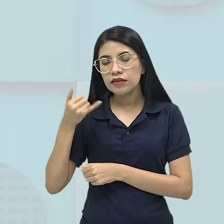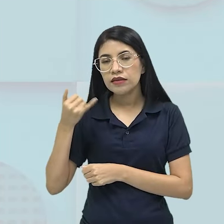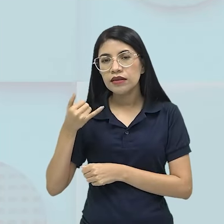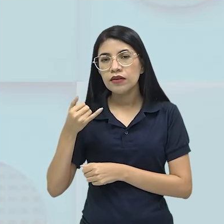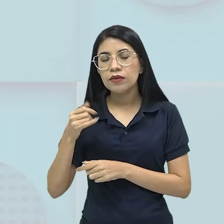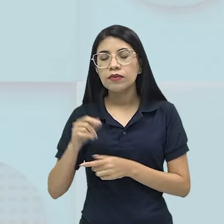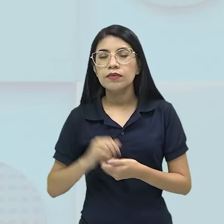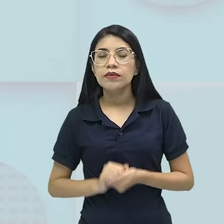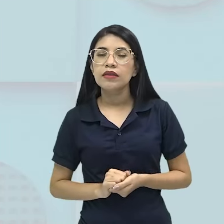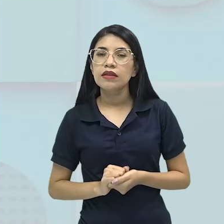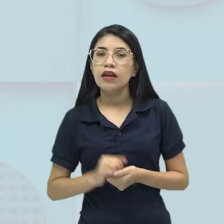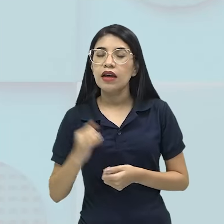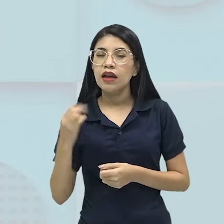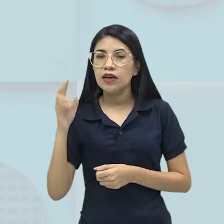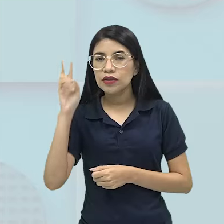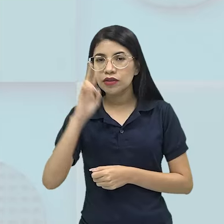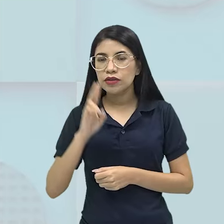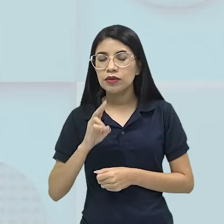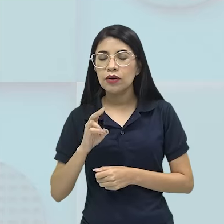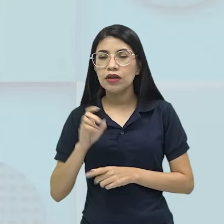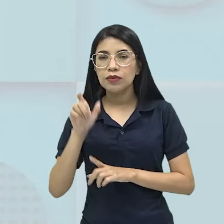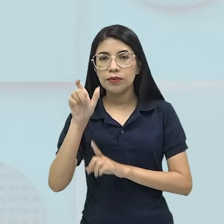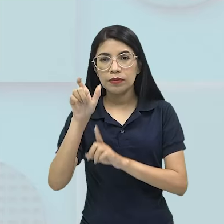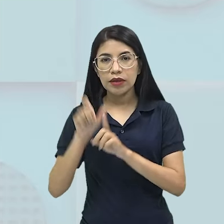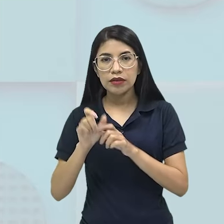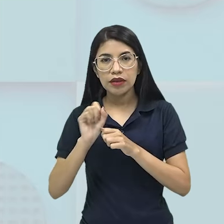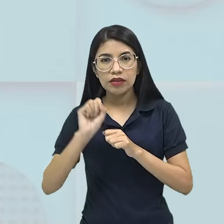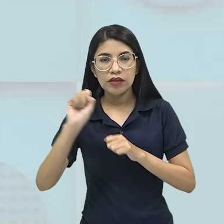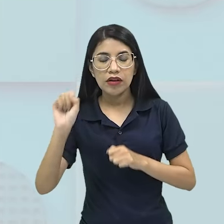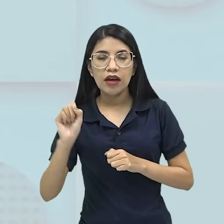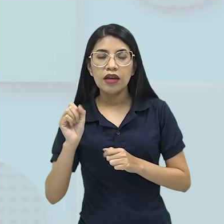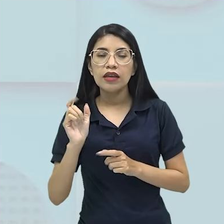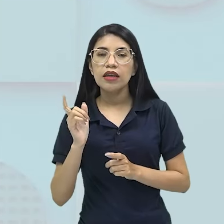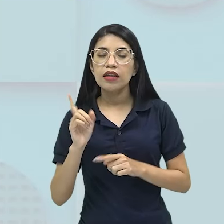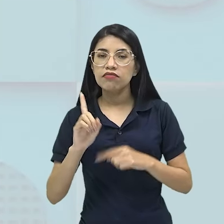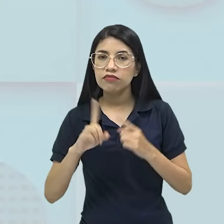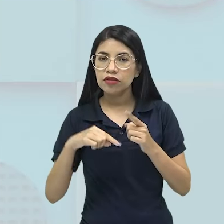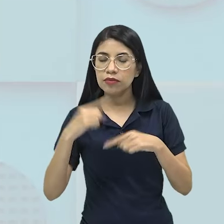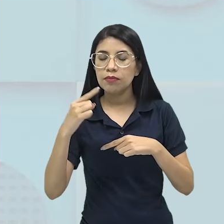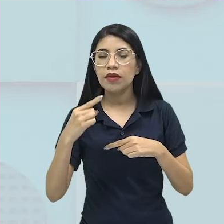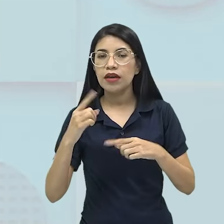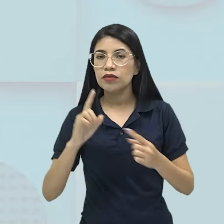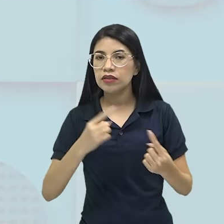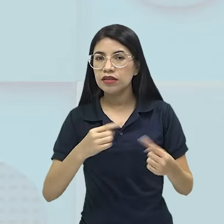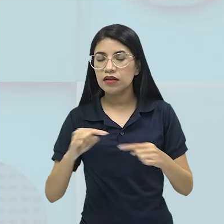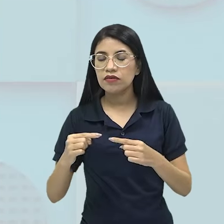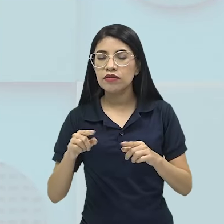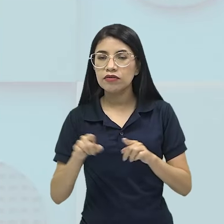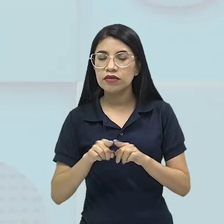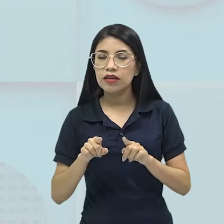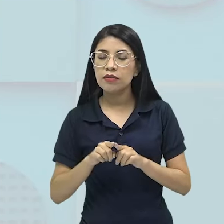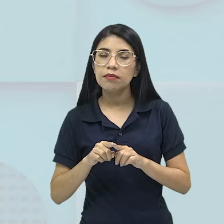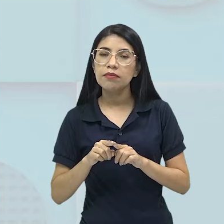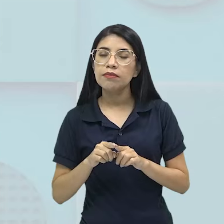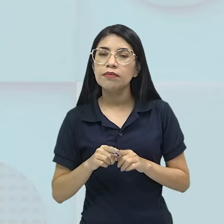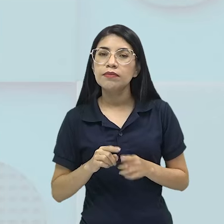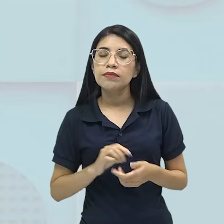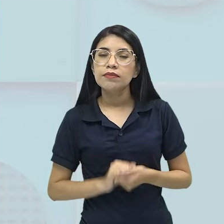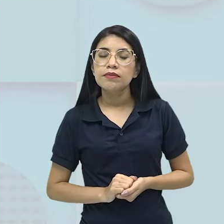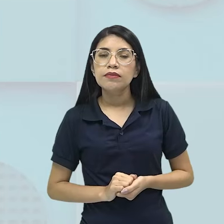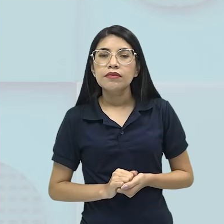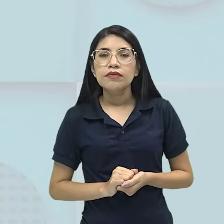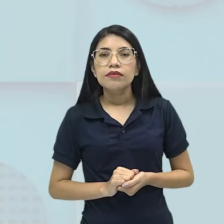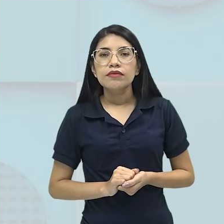grandes feitos, com um herói vencendo grandes desafios, seus feitos grandiosos,